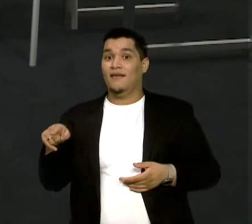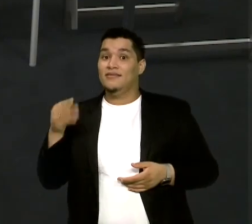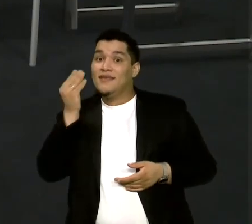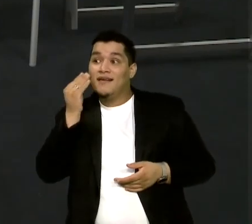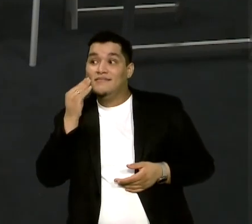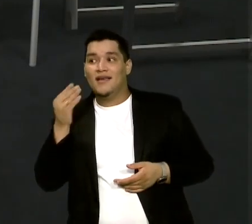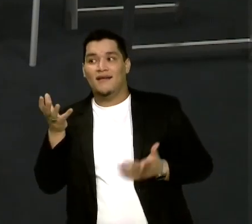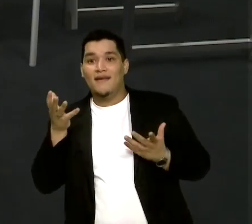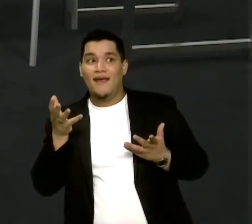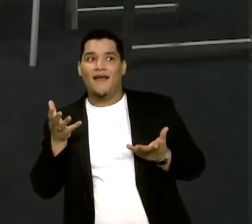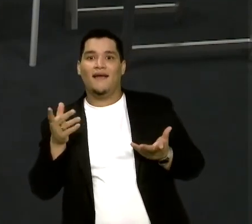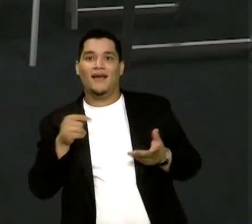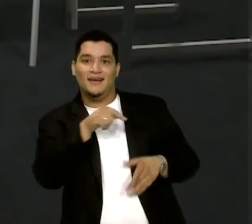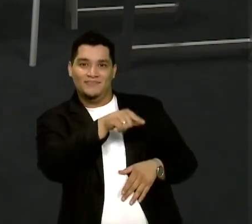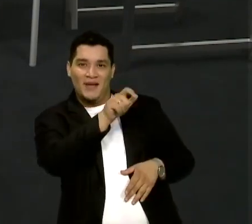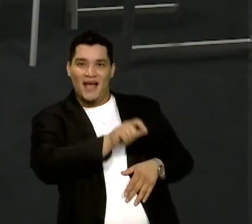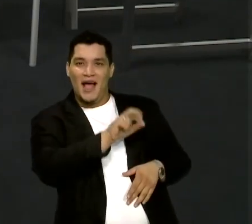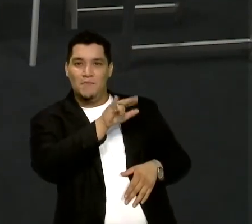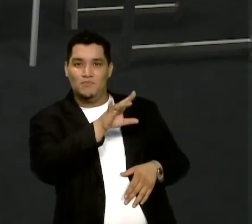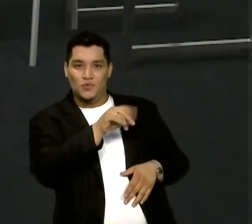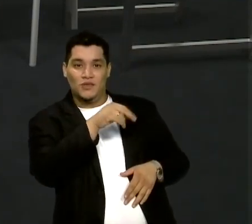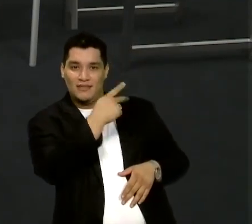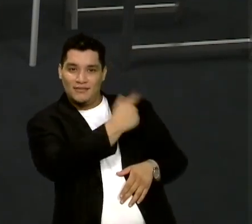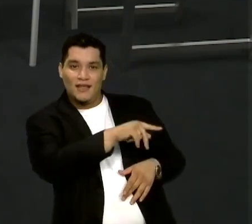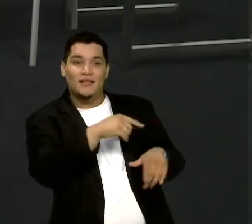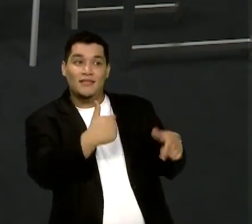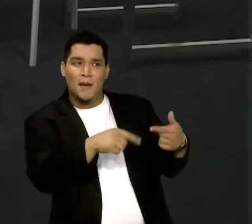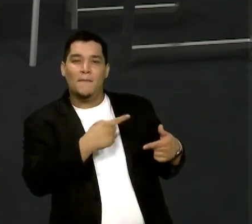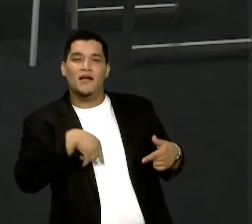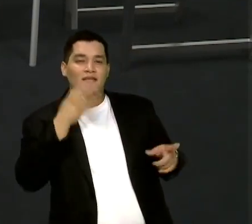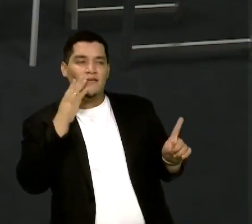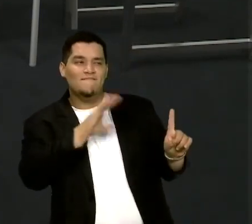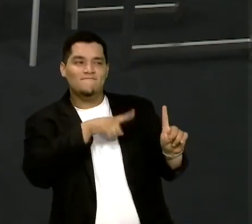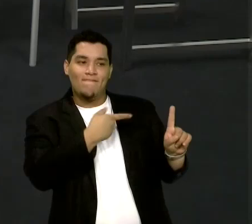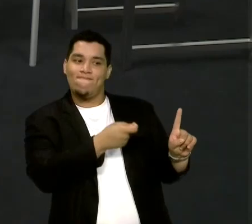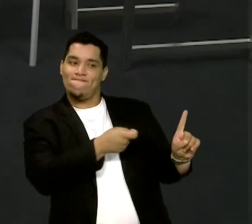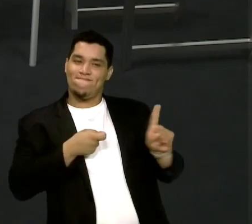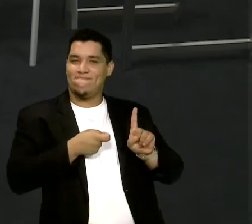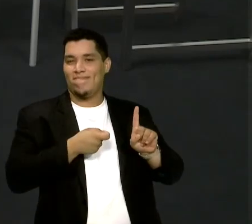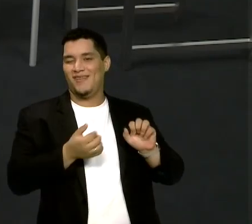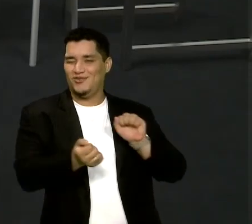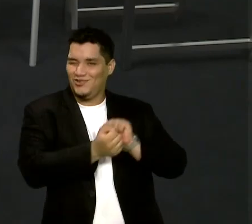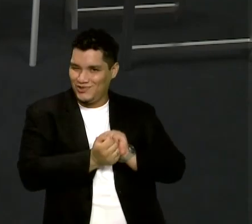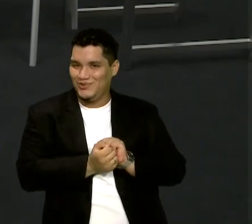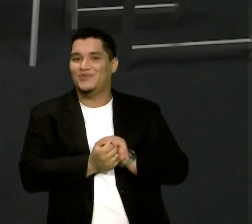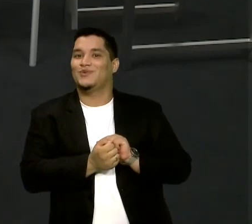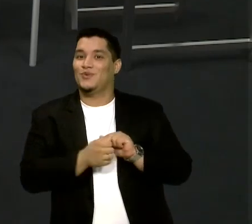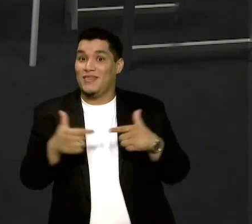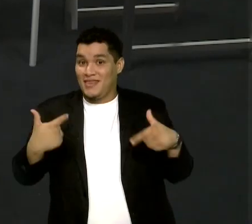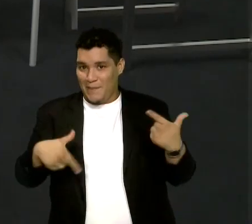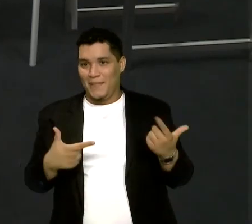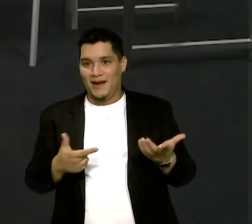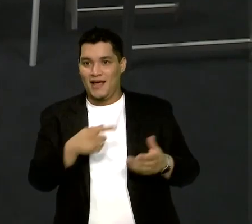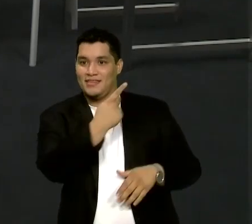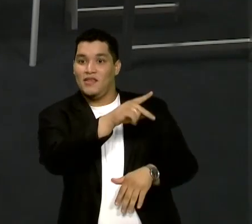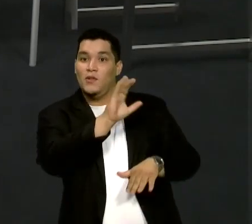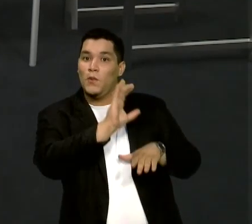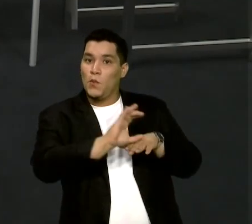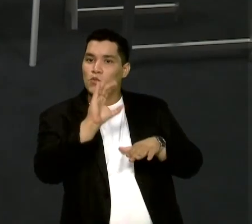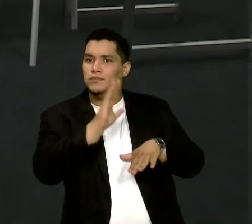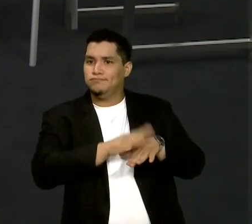projeto. Sim. Fazer essa troca, essa, né, parceria. Tá vendo o programa Toda Mulher unindo. Exato, o curso, né,